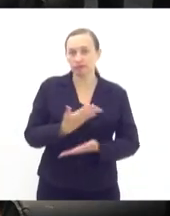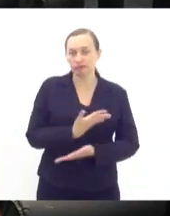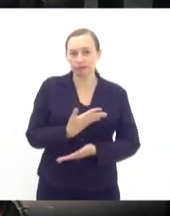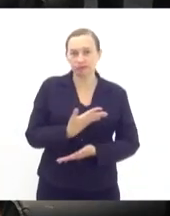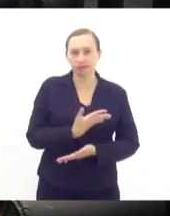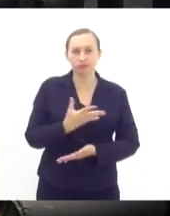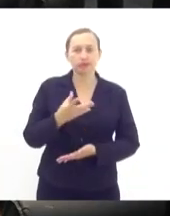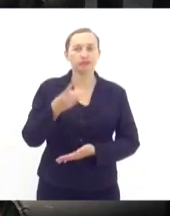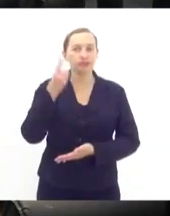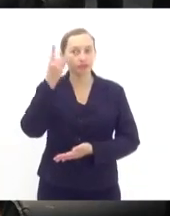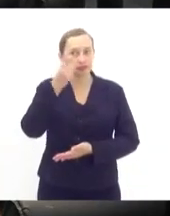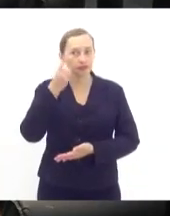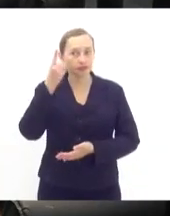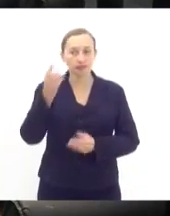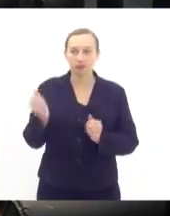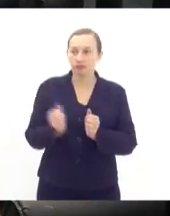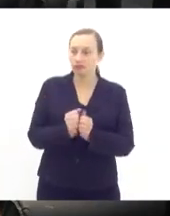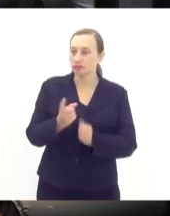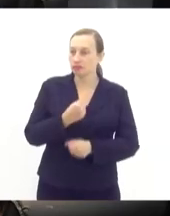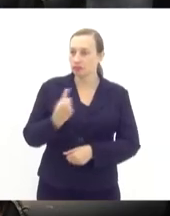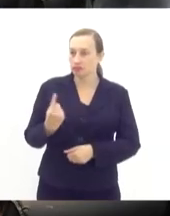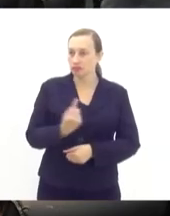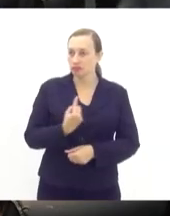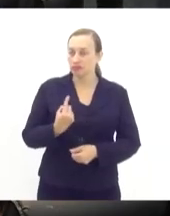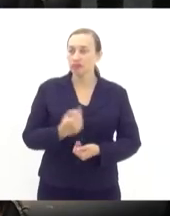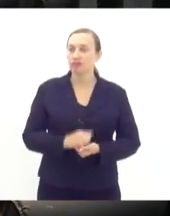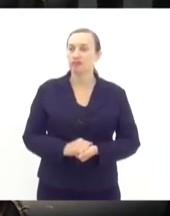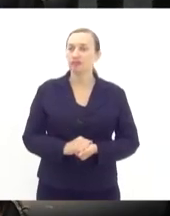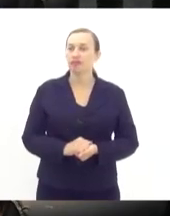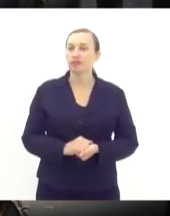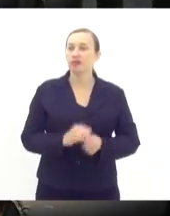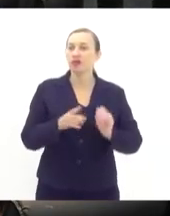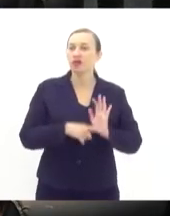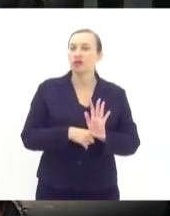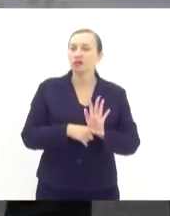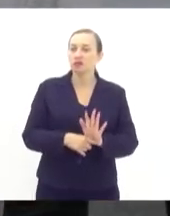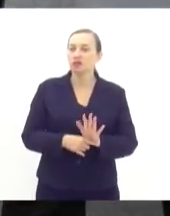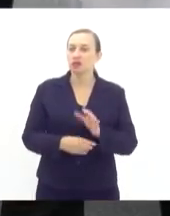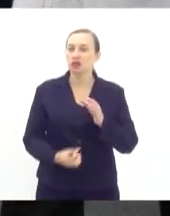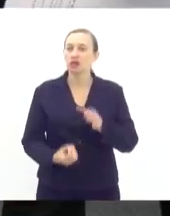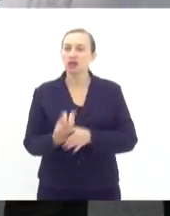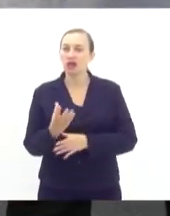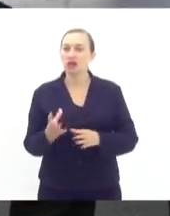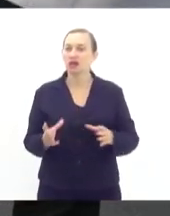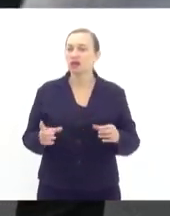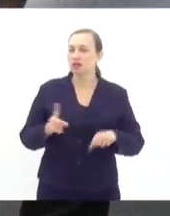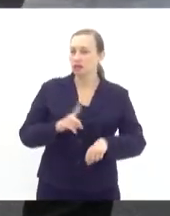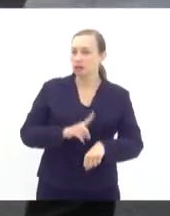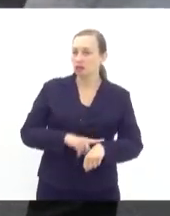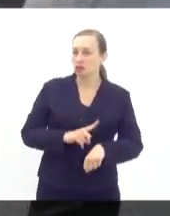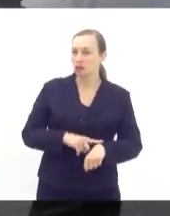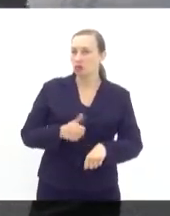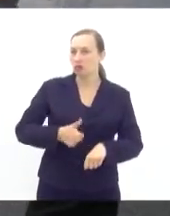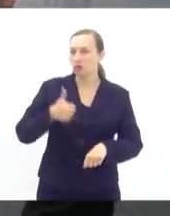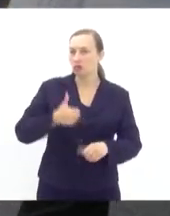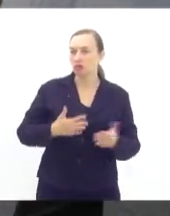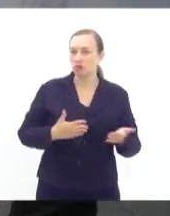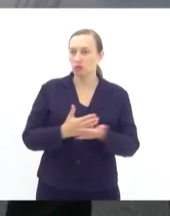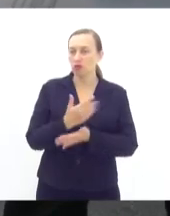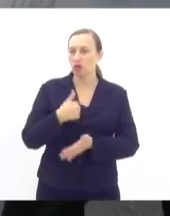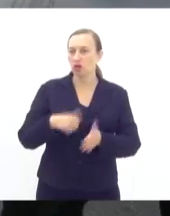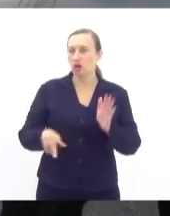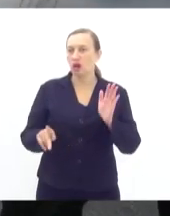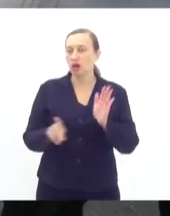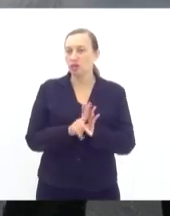parlamentares que junto conosco ajudaram a construir esse momento primeiro projeto que eu aprovo